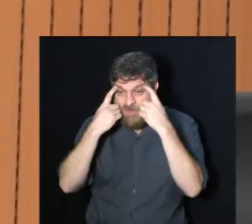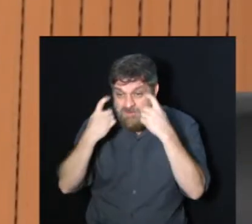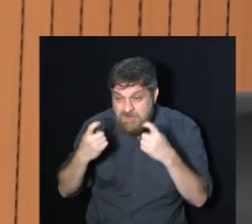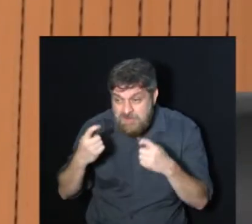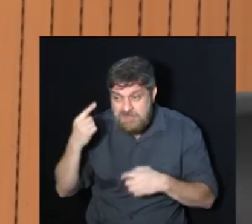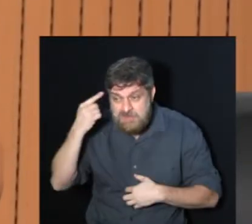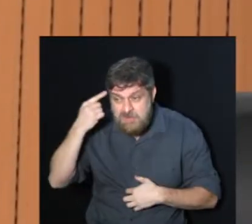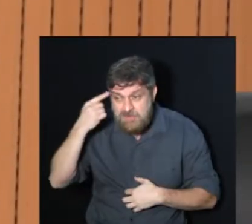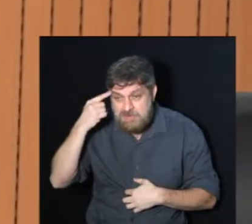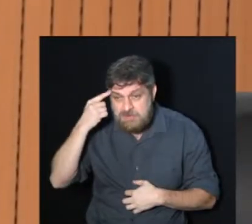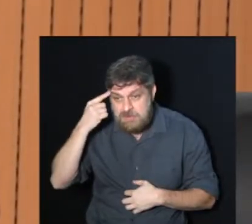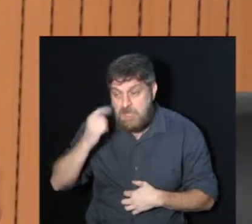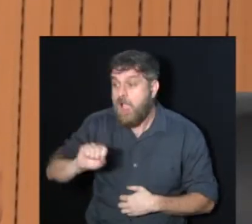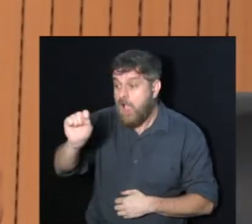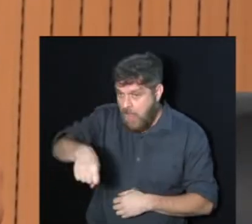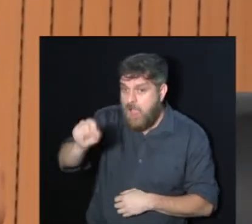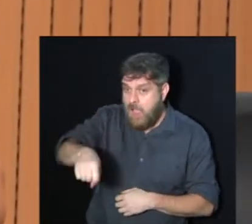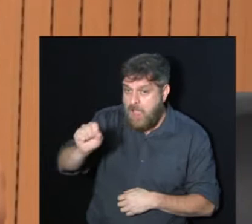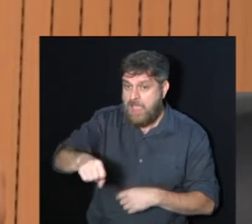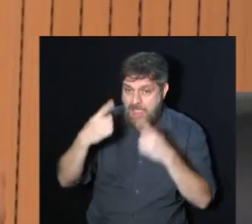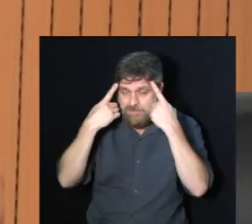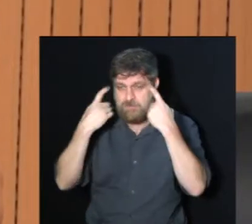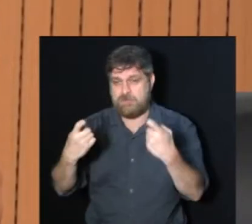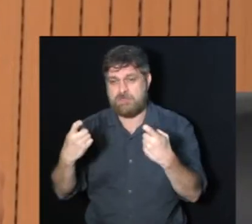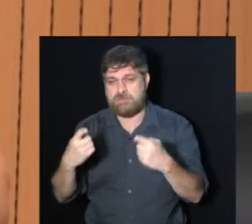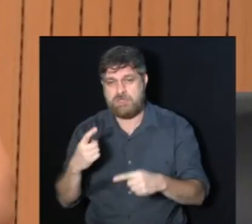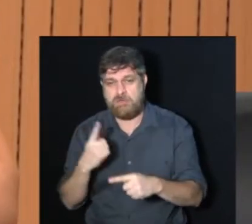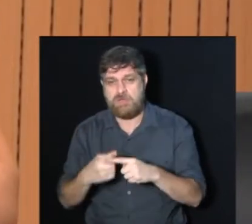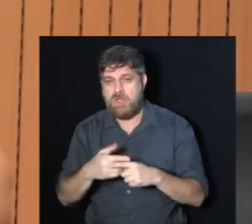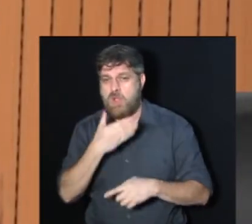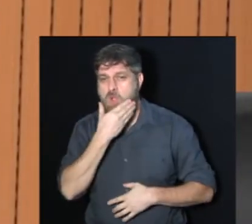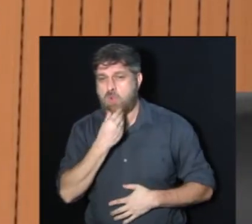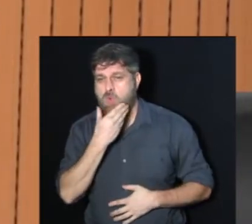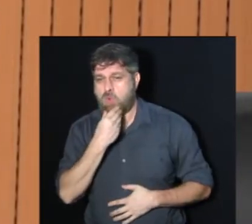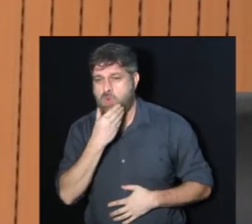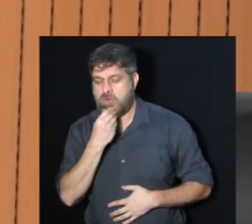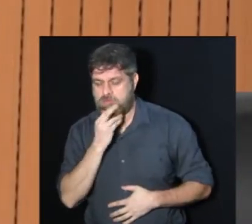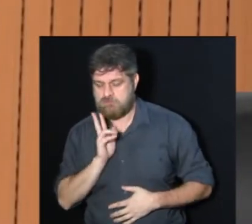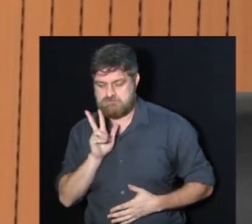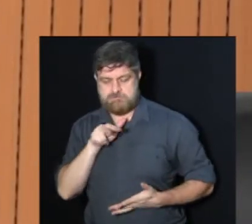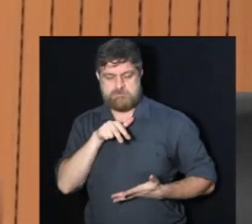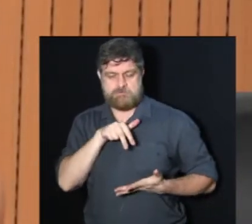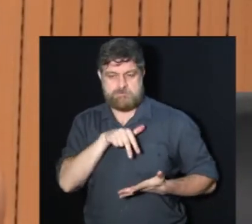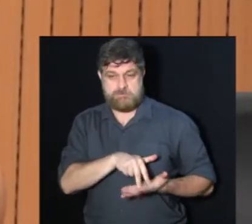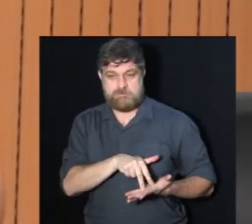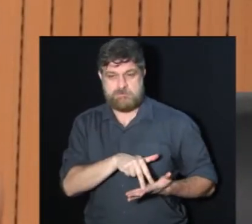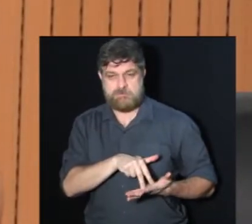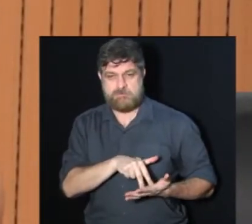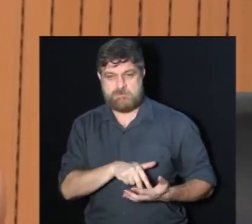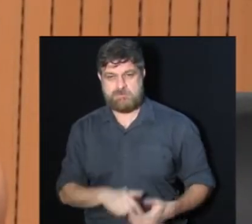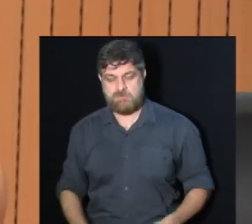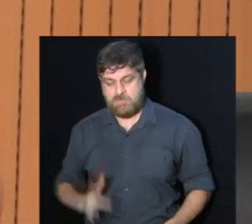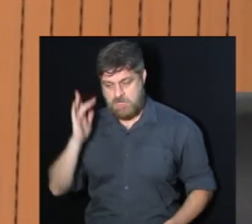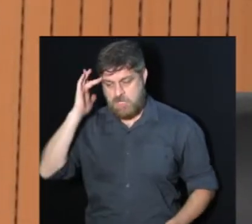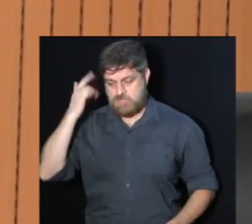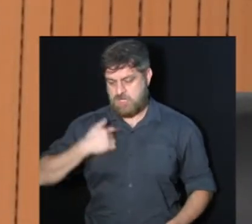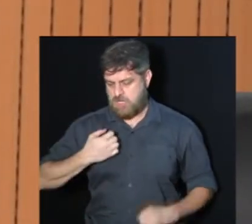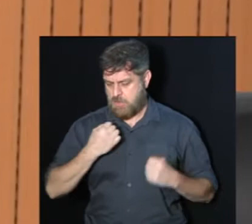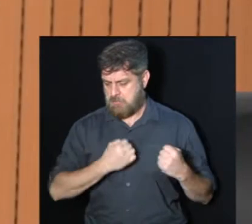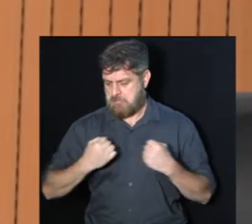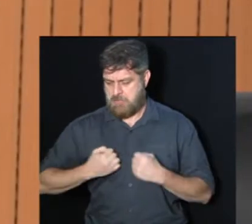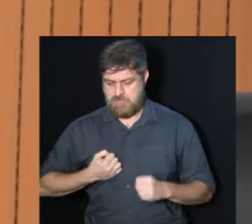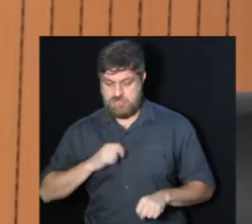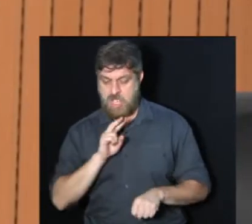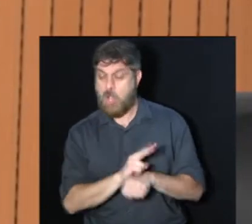isso é violência? E é, porque o homem se coloca de maneira a achar que ele pode cuidar